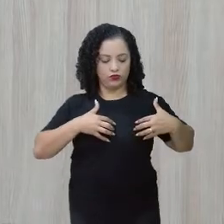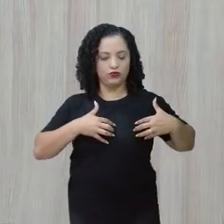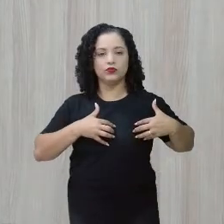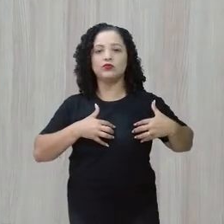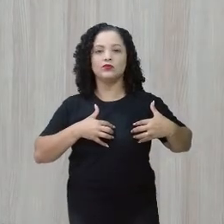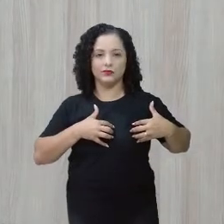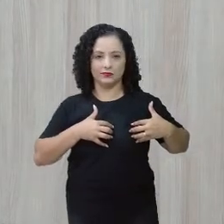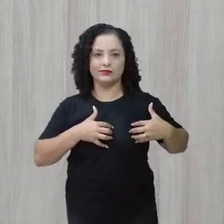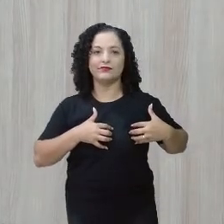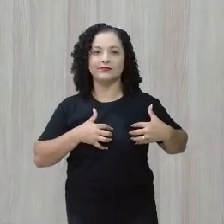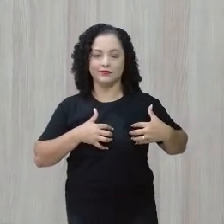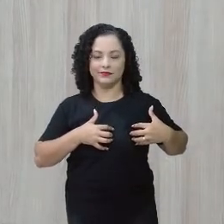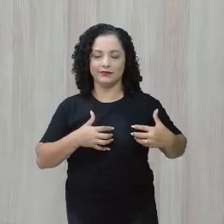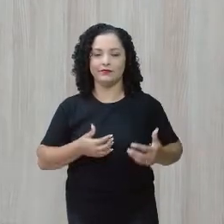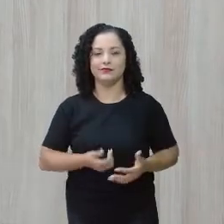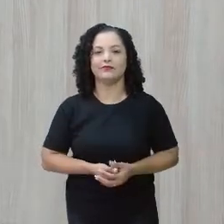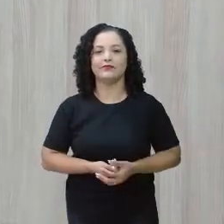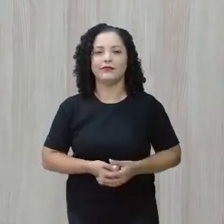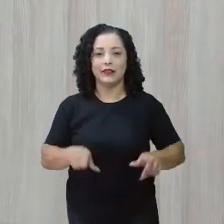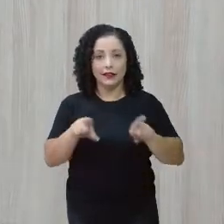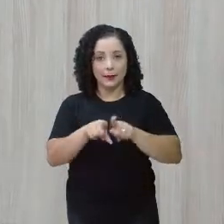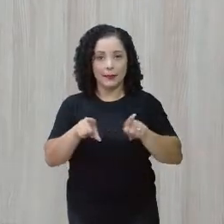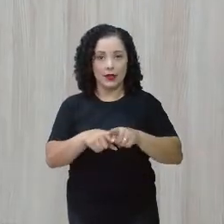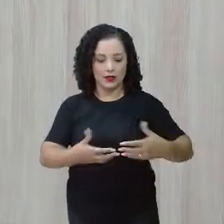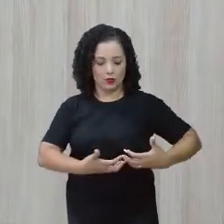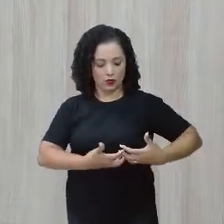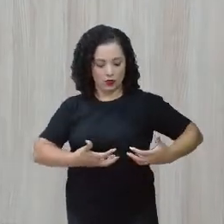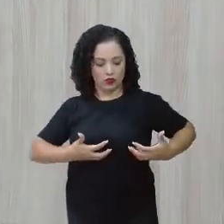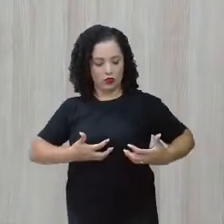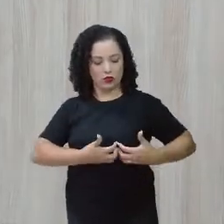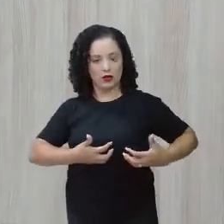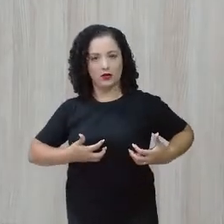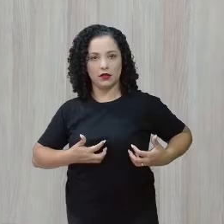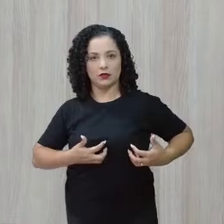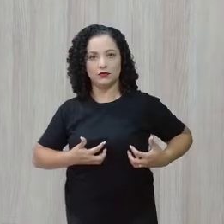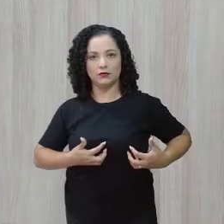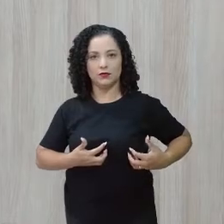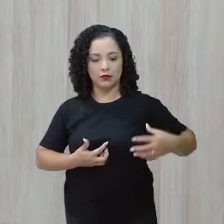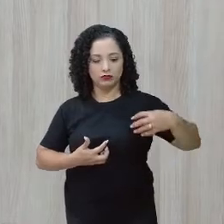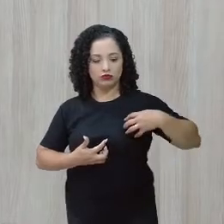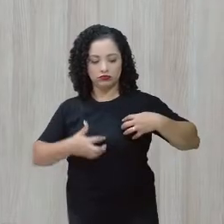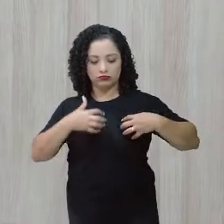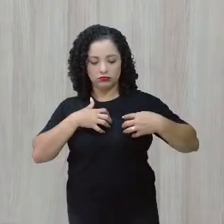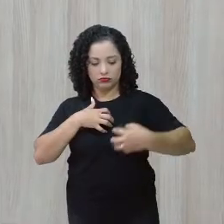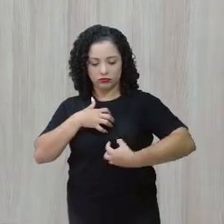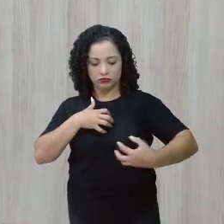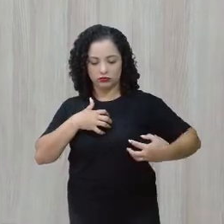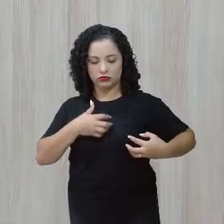ventrículos, as partes inferiores. Então, as 4 câmeras aí do coração. Vamos ver o que tem mais em relação à